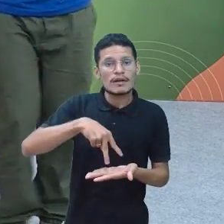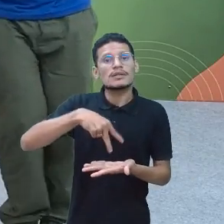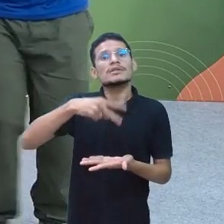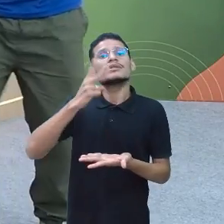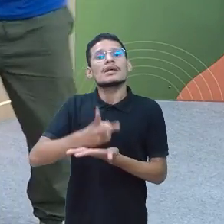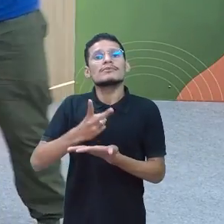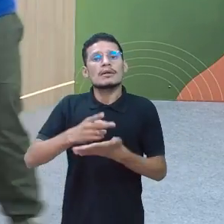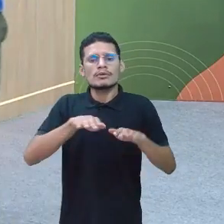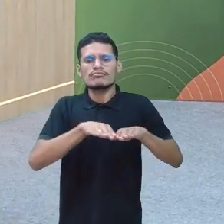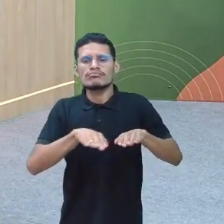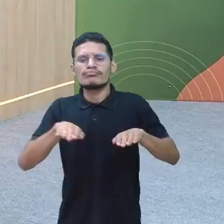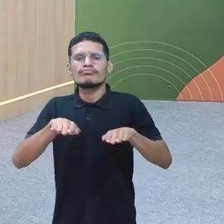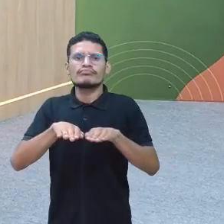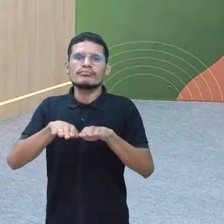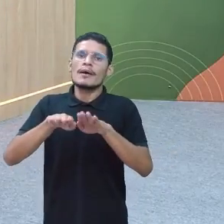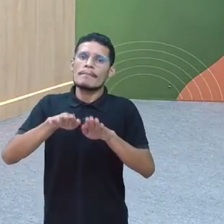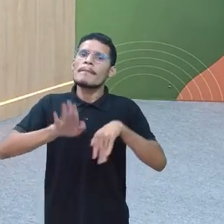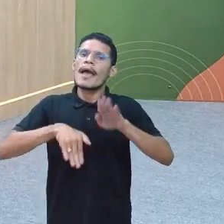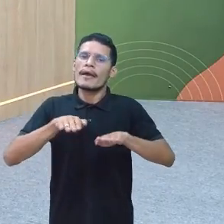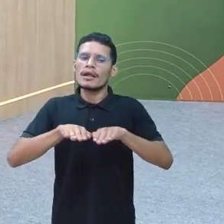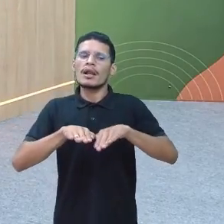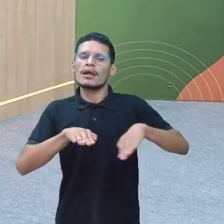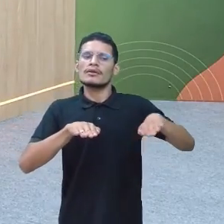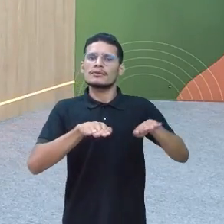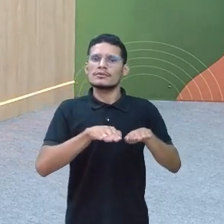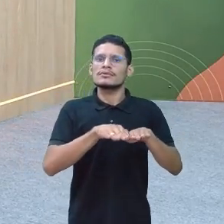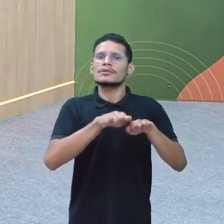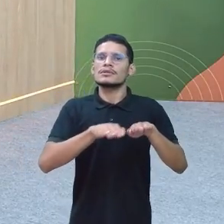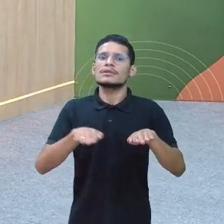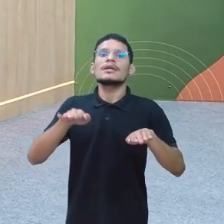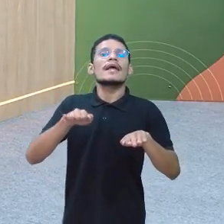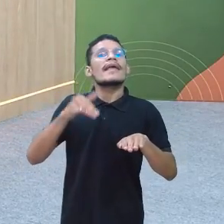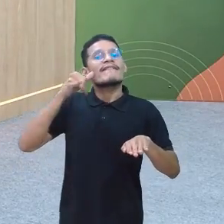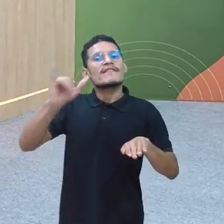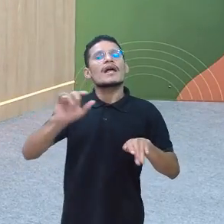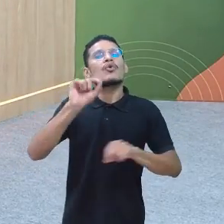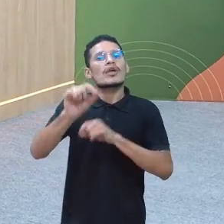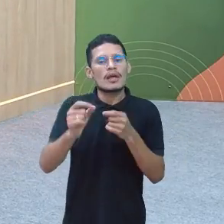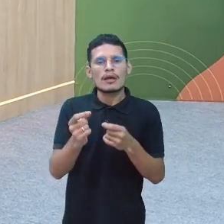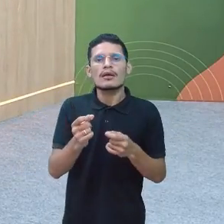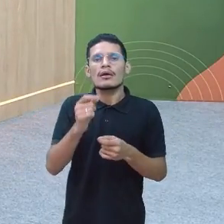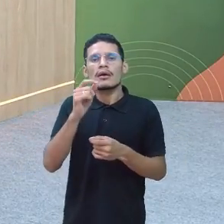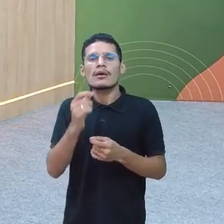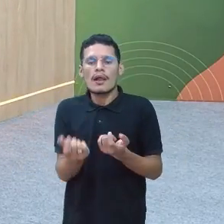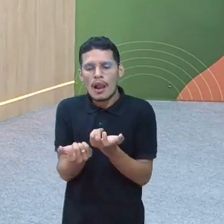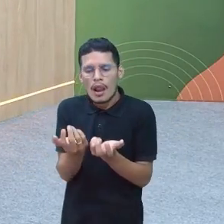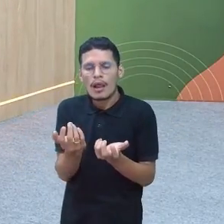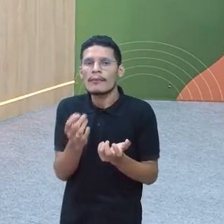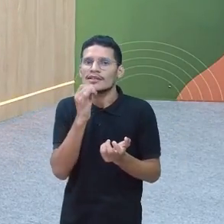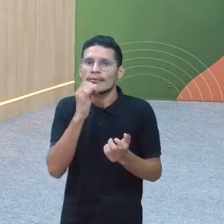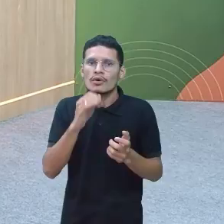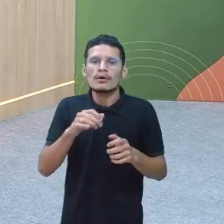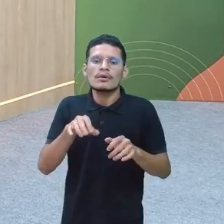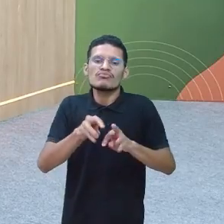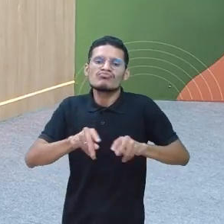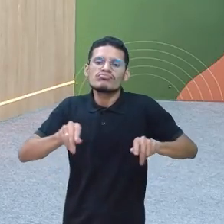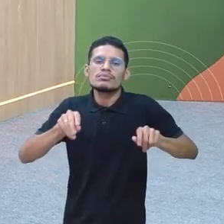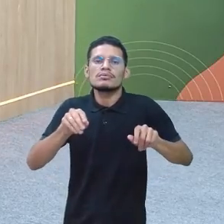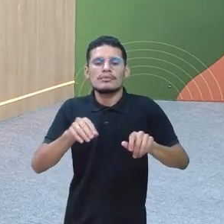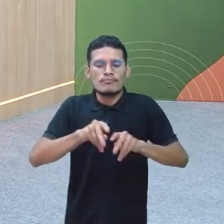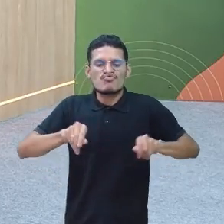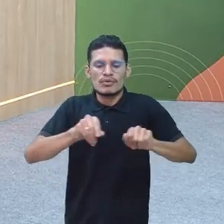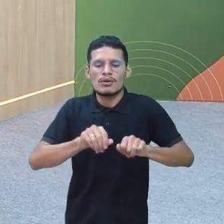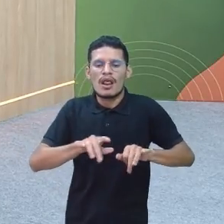né? Para evitar que a poeira levantasse. Daí que surge o termo rastapé ou